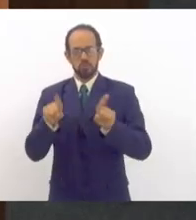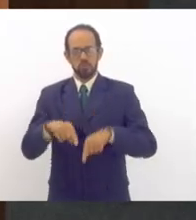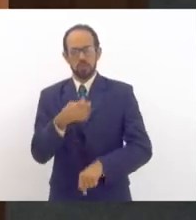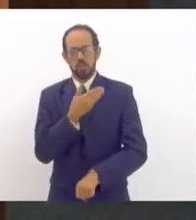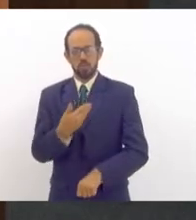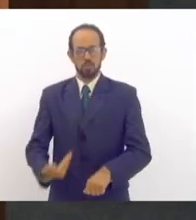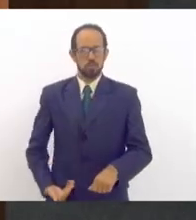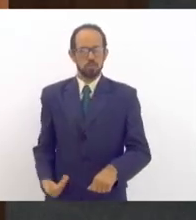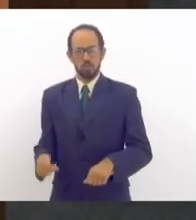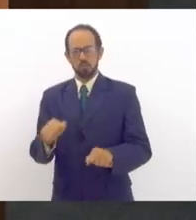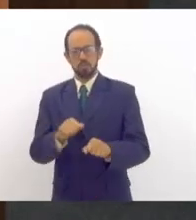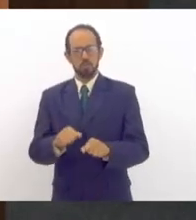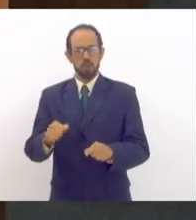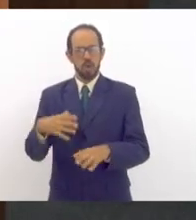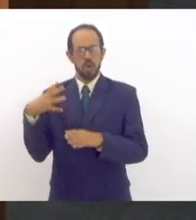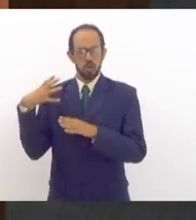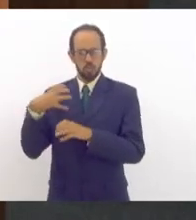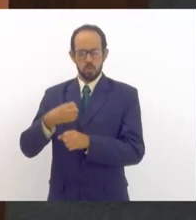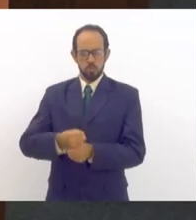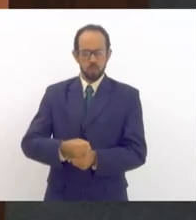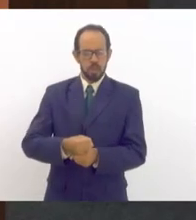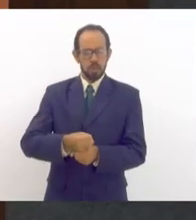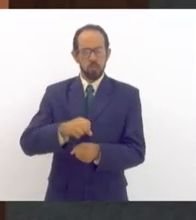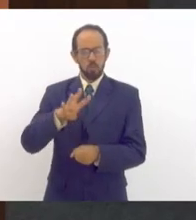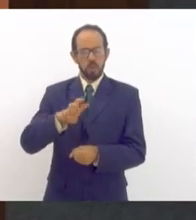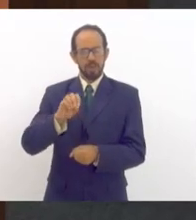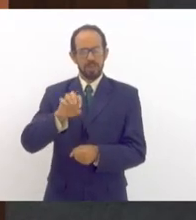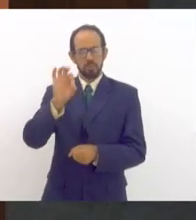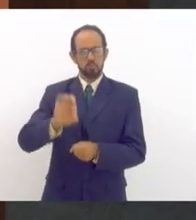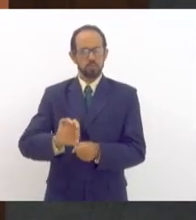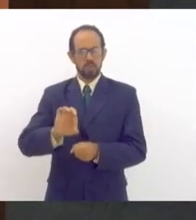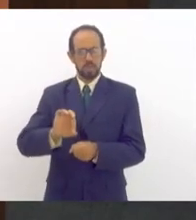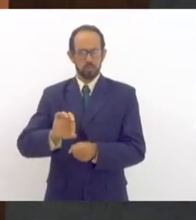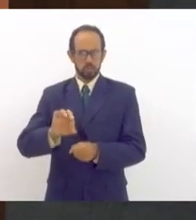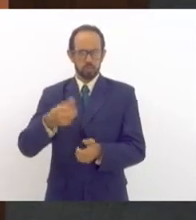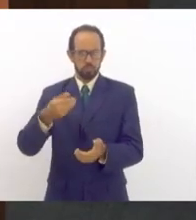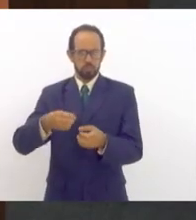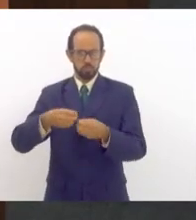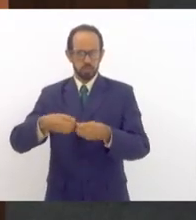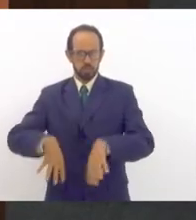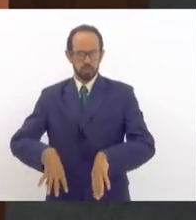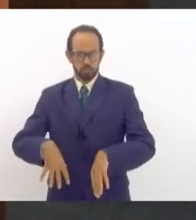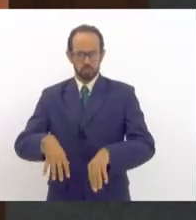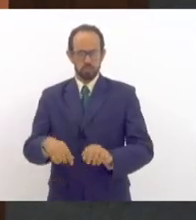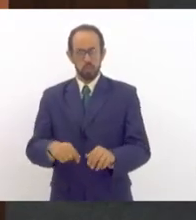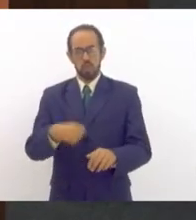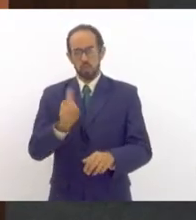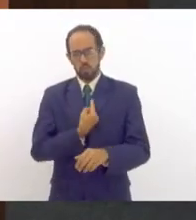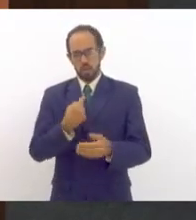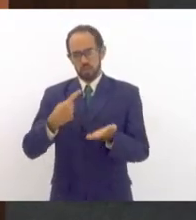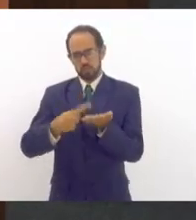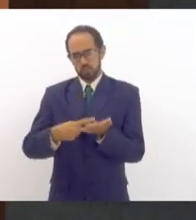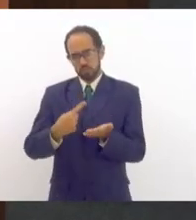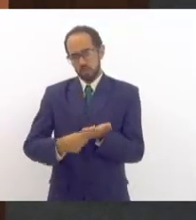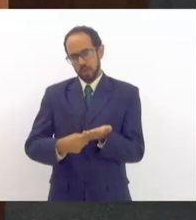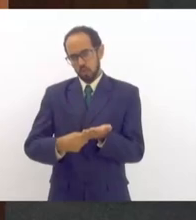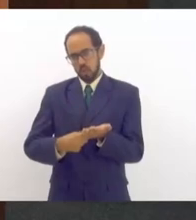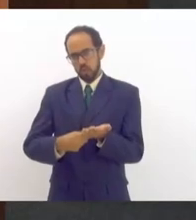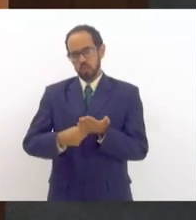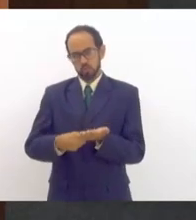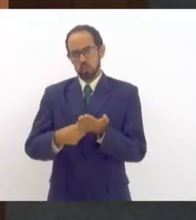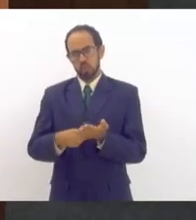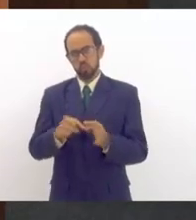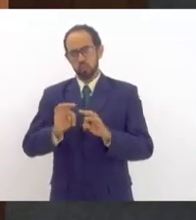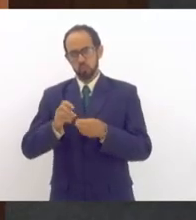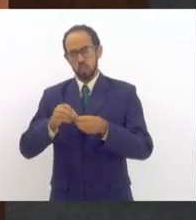Estado do Rio de Janeiro acumularam mais de 40% de perdas a gente fechou um acordo nesse Parlamento envolvendo todos os poderes